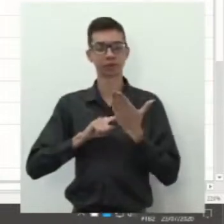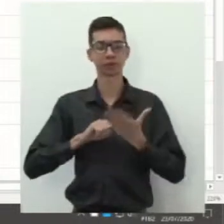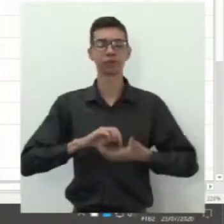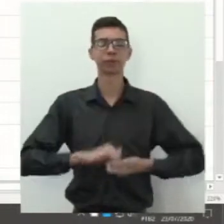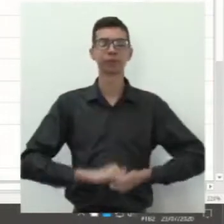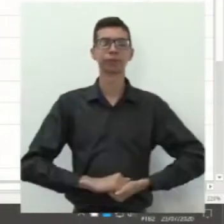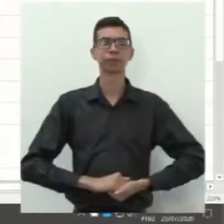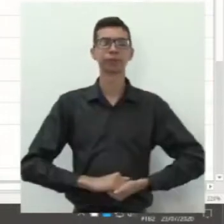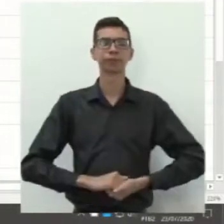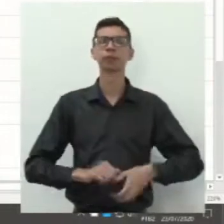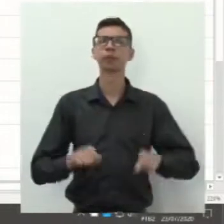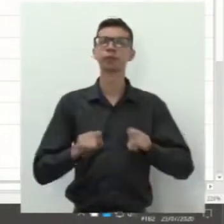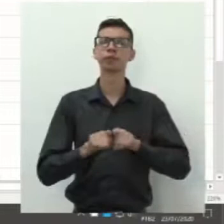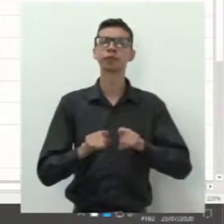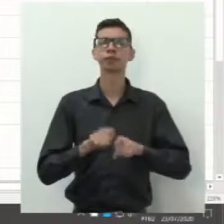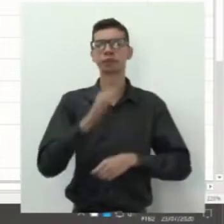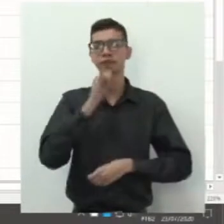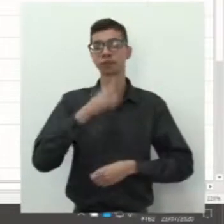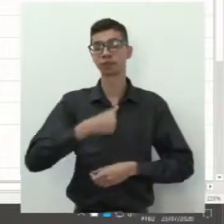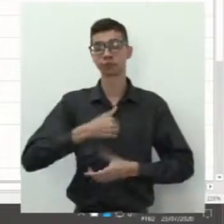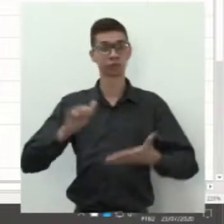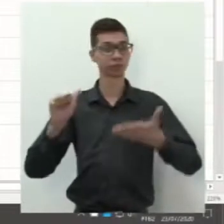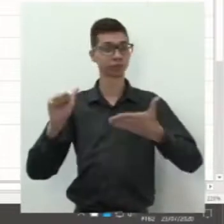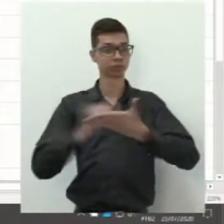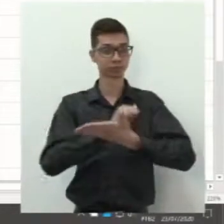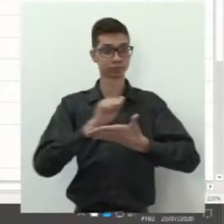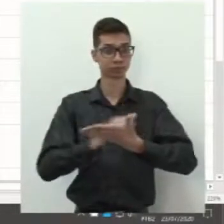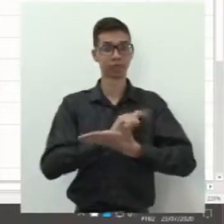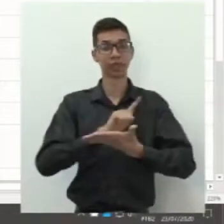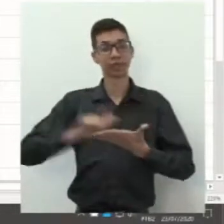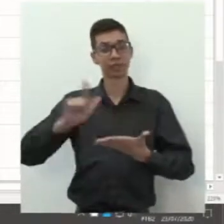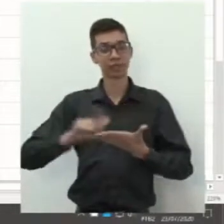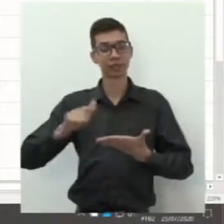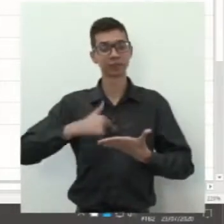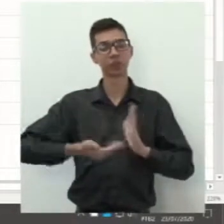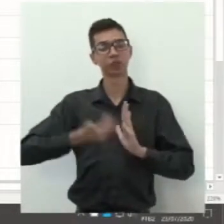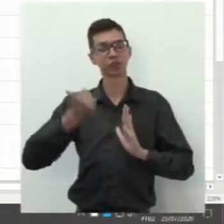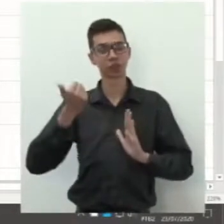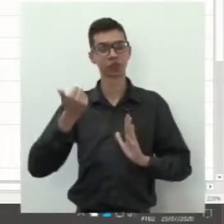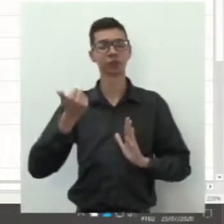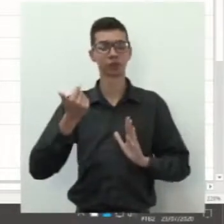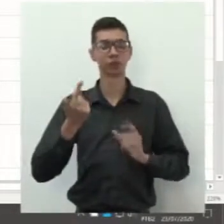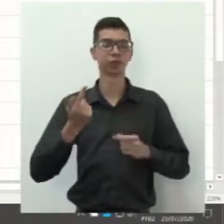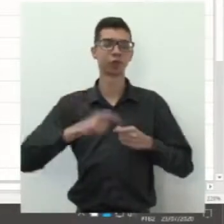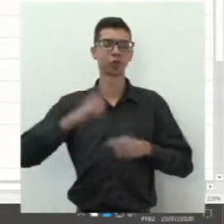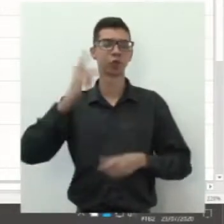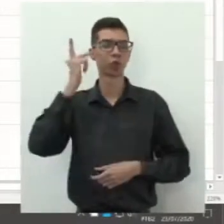Aí eu venho, se eu quiser limpar e tirar esse filtro, eu venho aqui, ó, limpar filtro. Ele limpa e volta ao